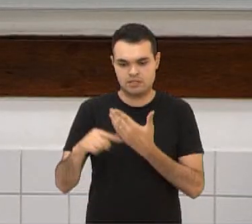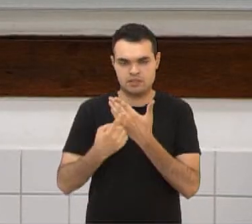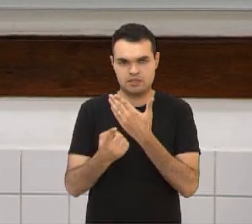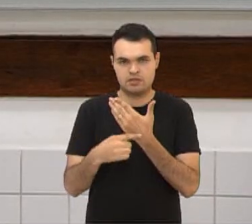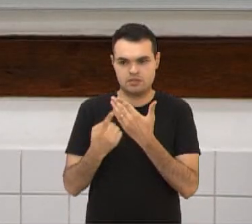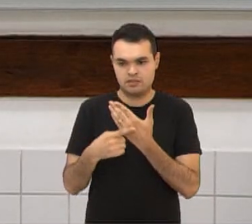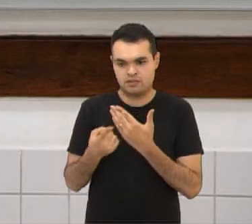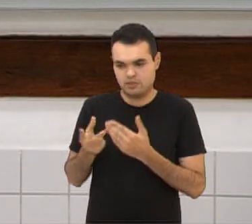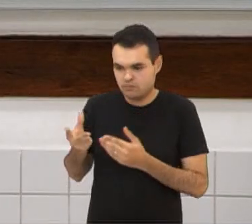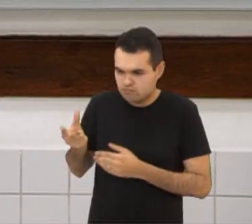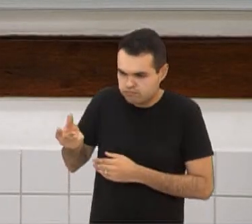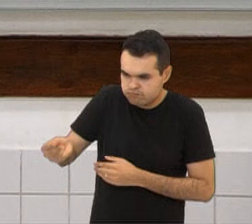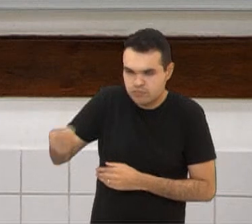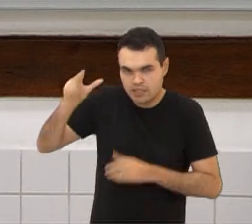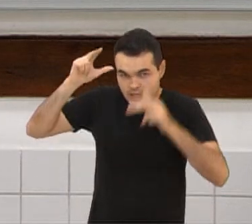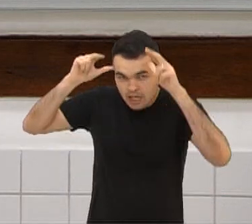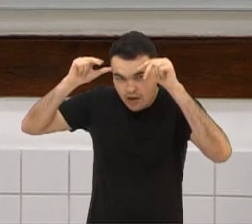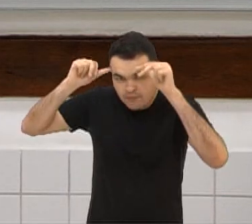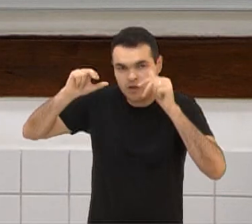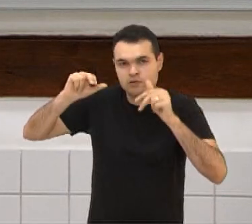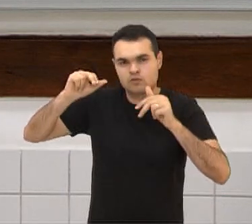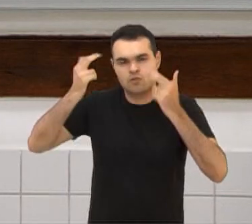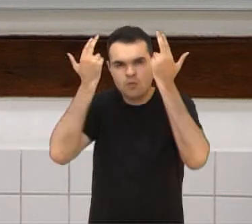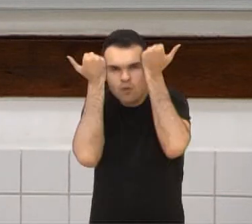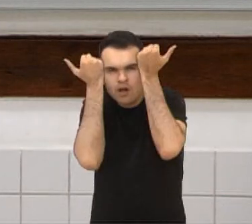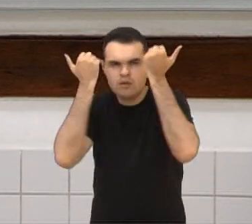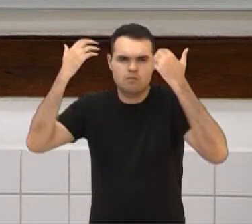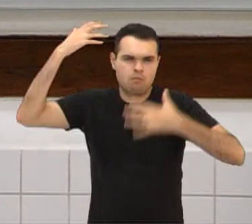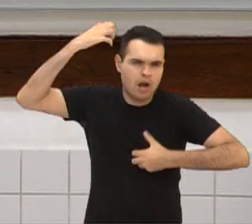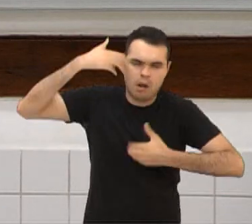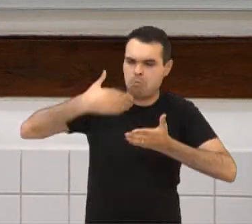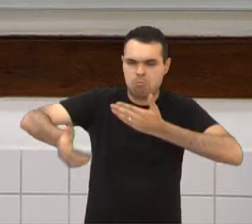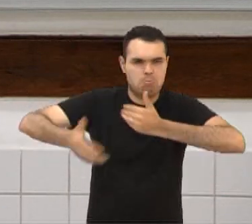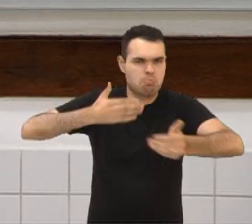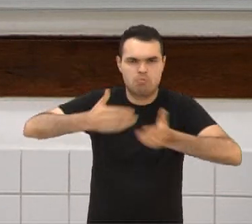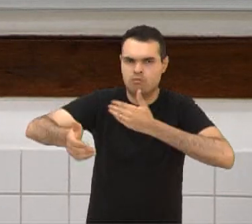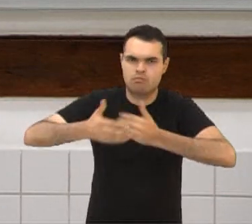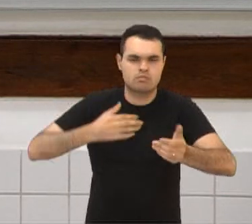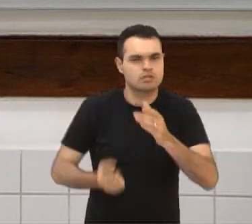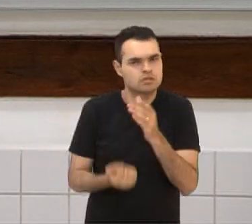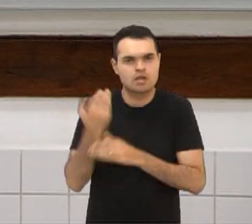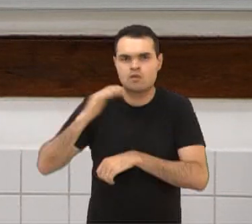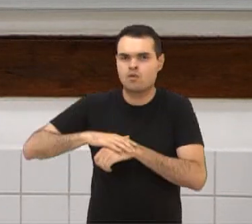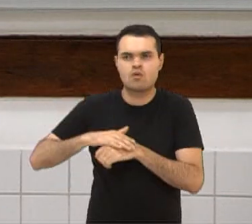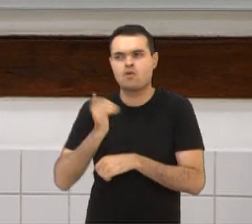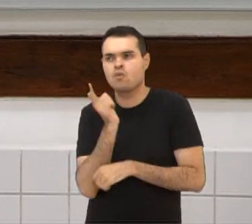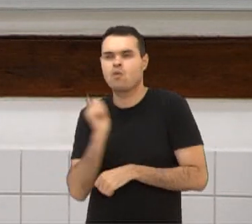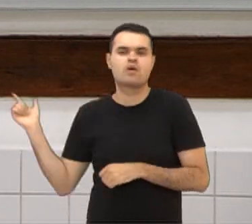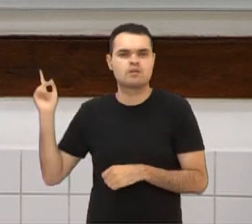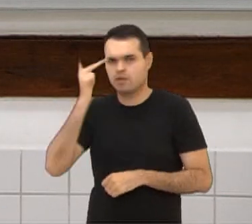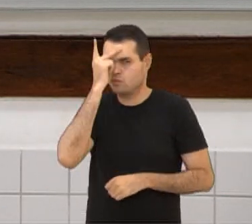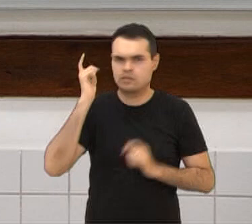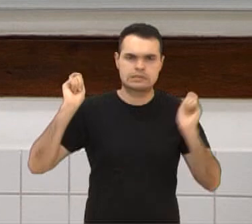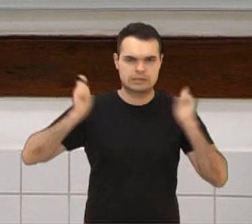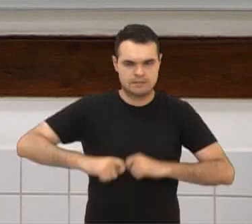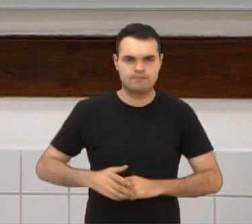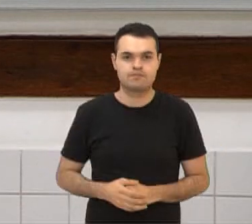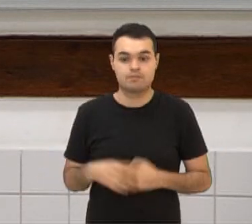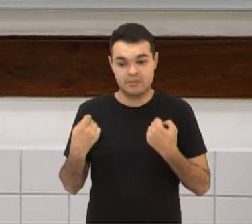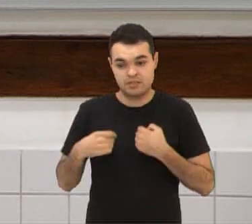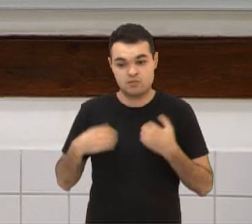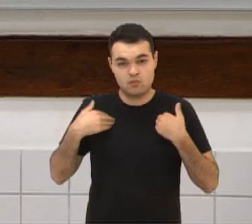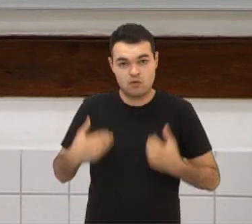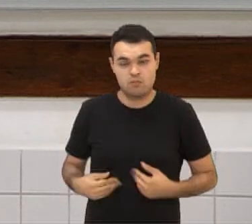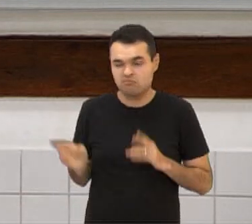no cavalo. Pode ser o cavalo, pode ser coelho, pode ser macaco. O soro pode ser feito até com outra pessoa, tá? Mas tem que ser um